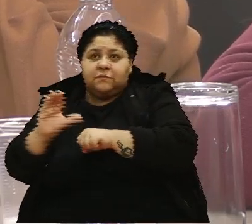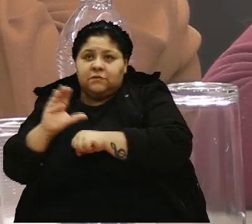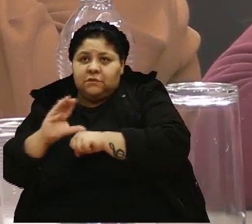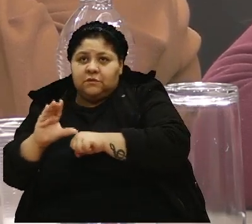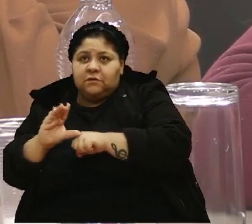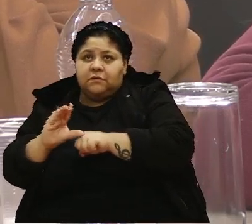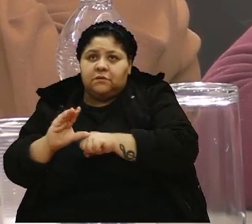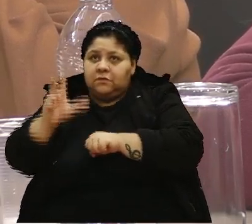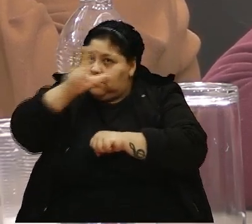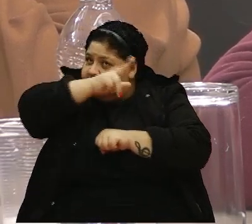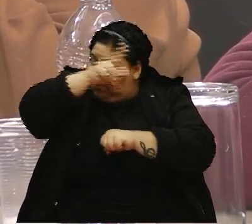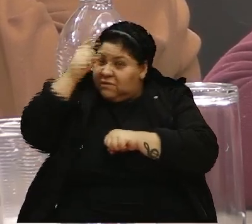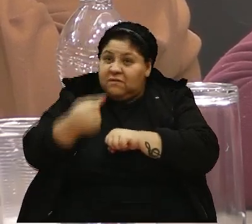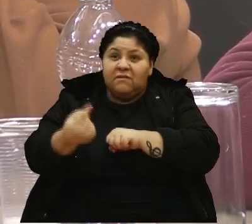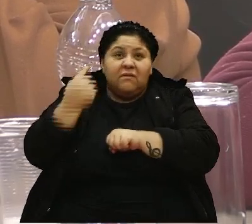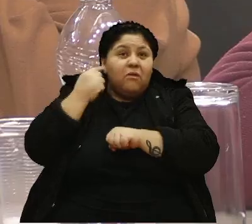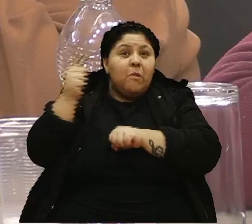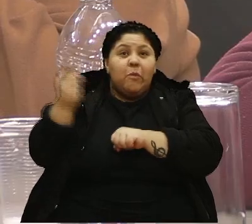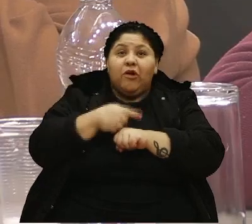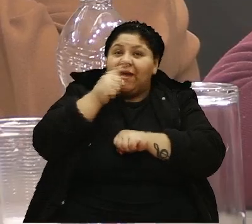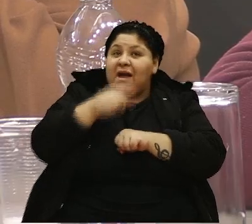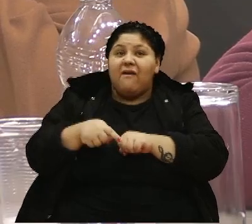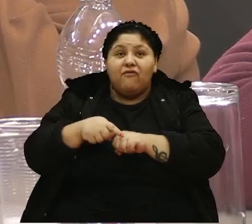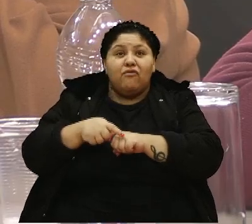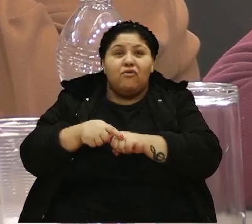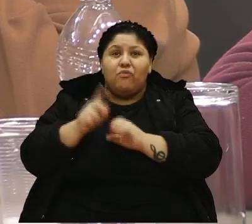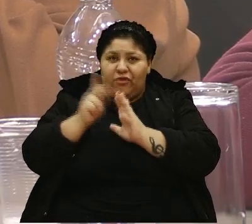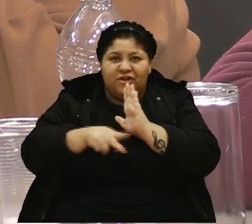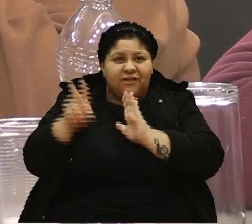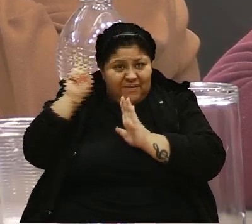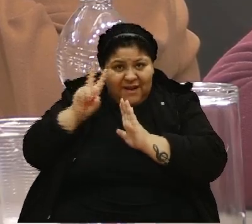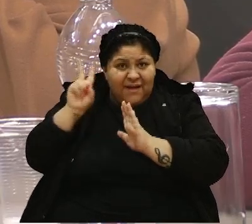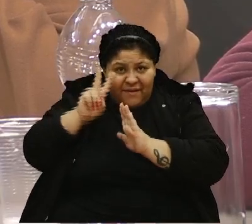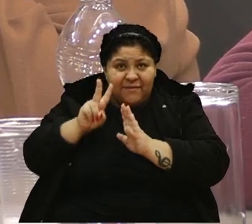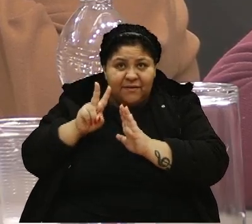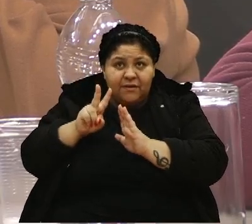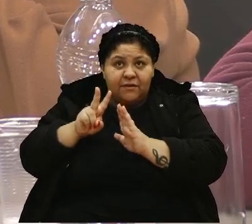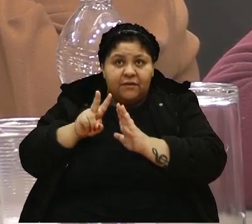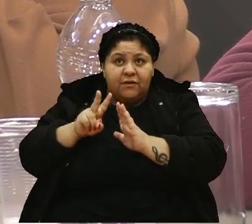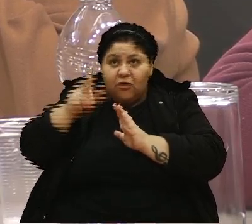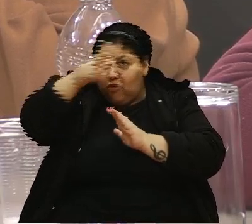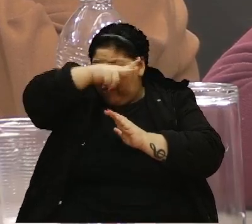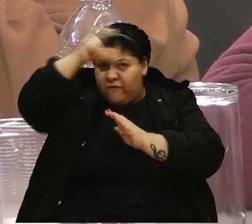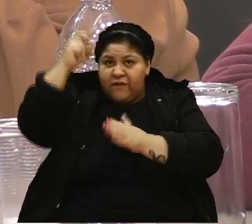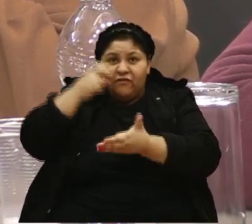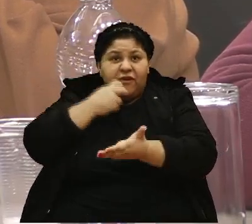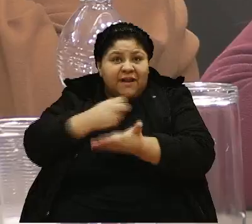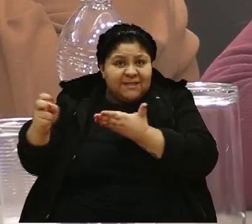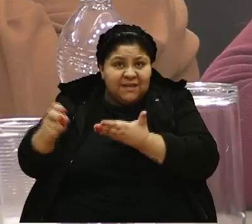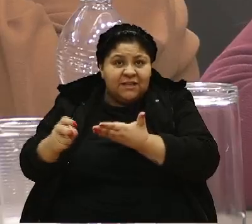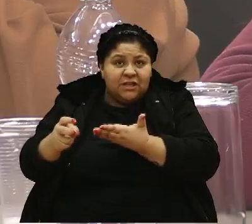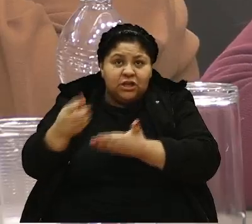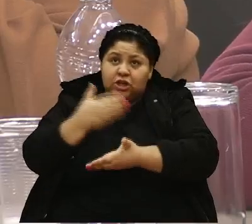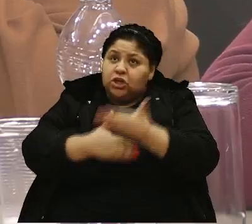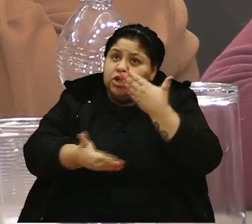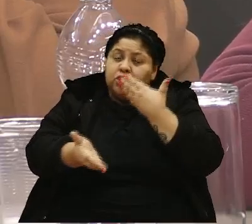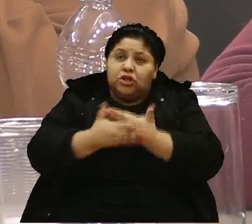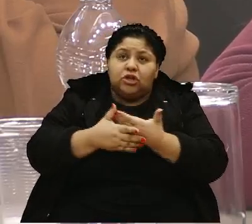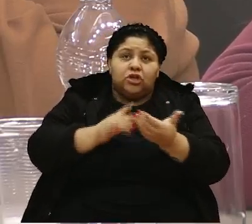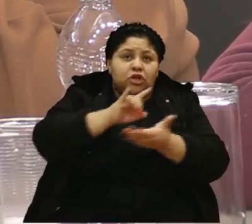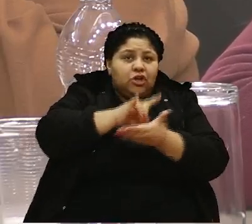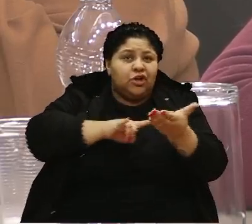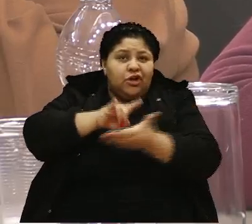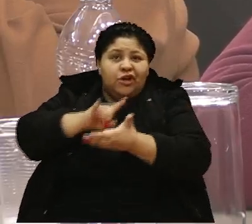constitucionais, e o prefeito na época vetava os projetos. Lembra disso? O prefeito foi cassado. Todos os pareceres constitucionais